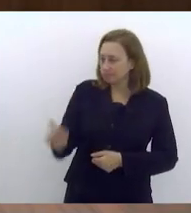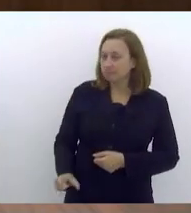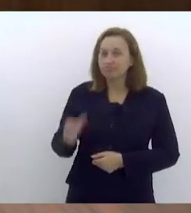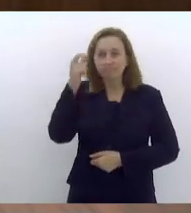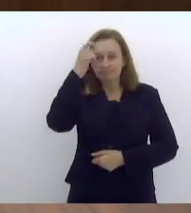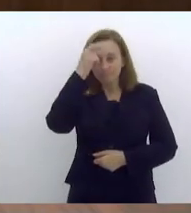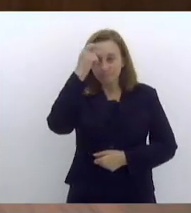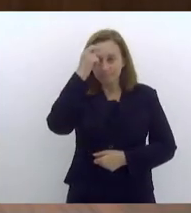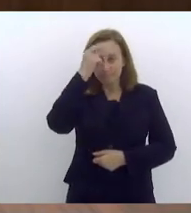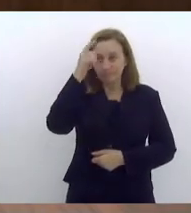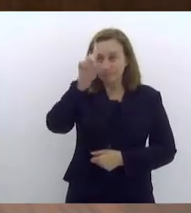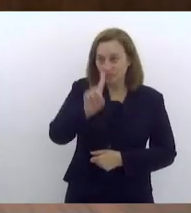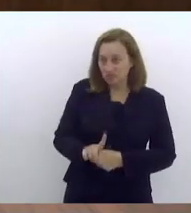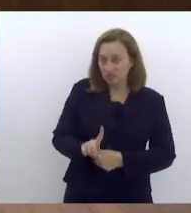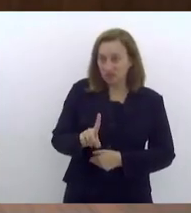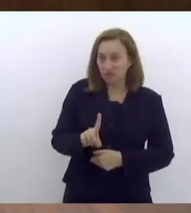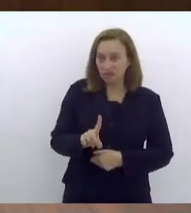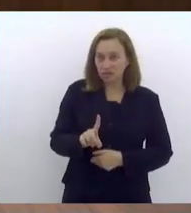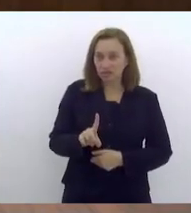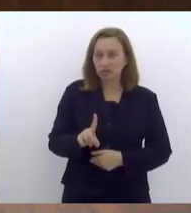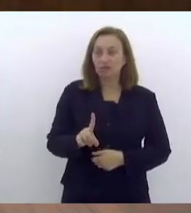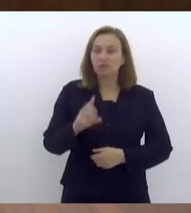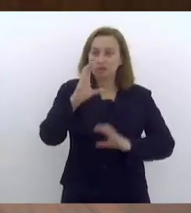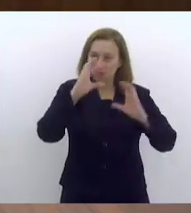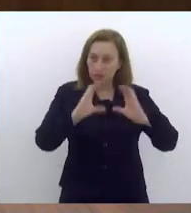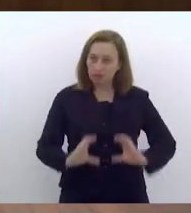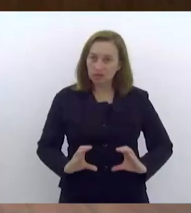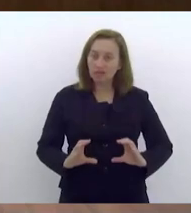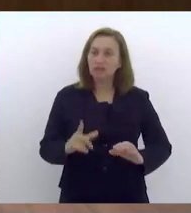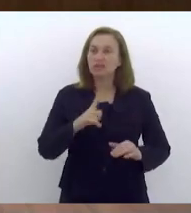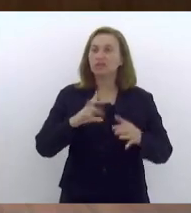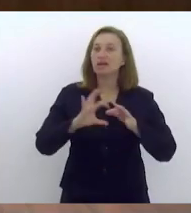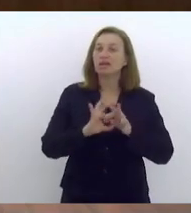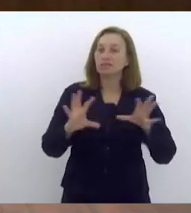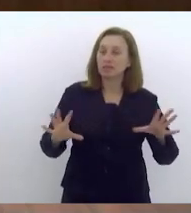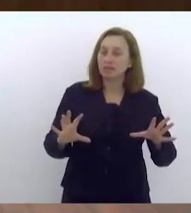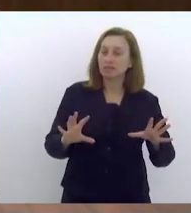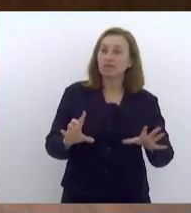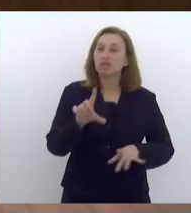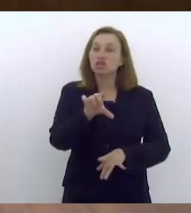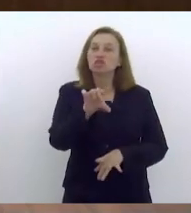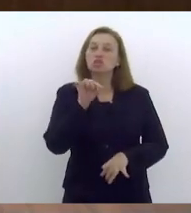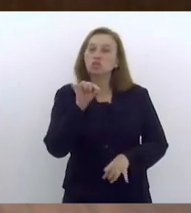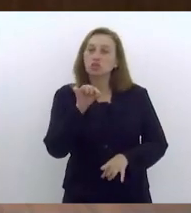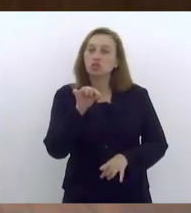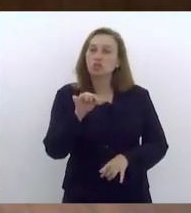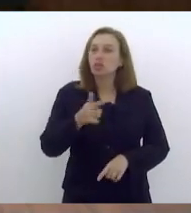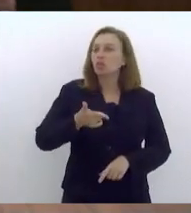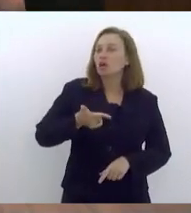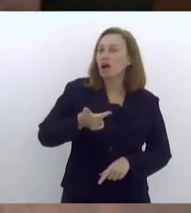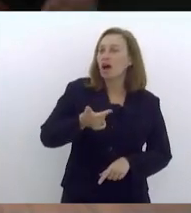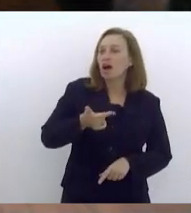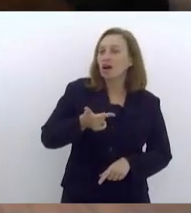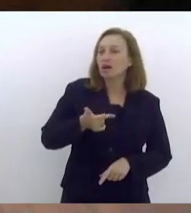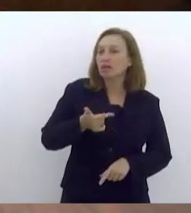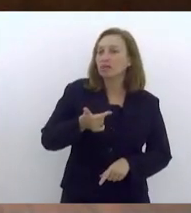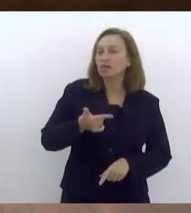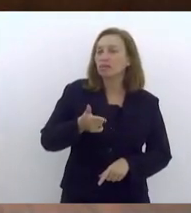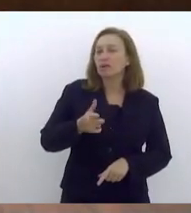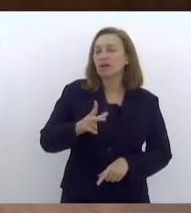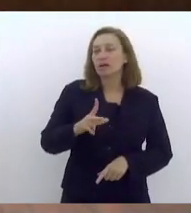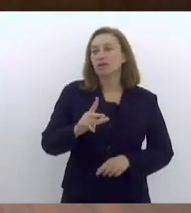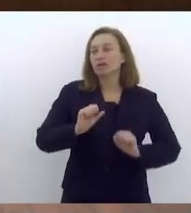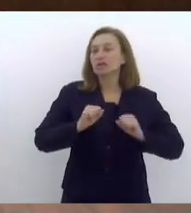consciente do direito fundamental do cidadão, de ter a liberdade em decidir ter uma arma de fogo para a defesa